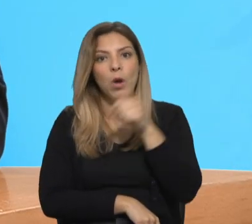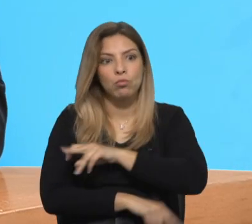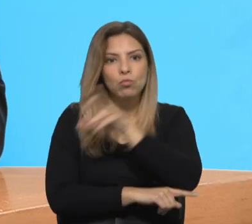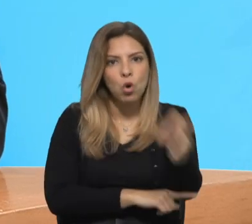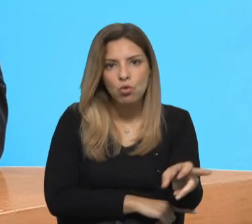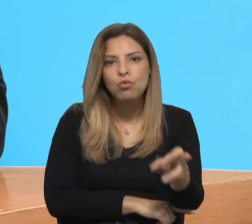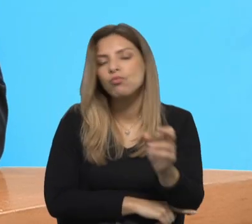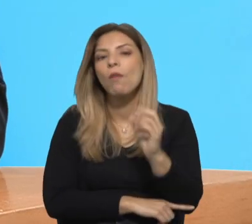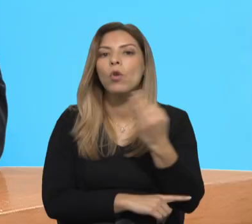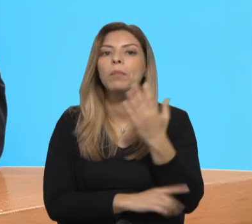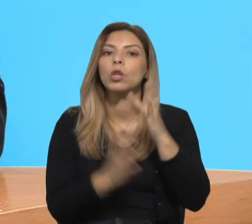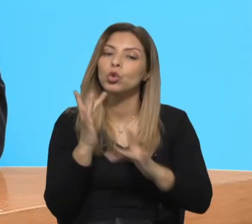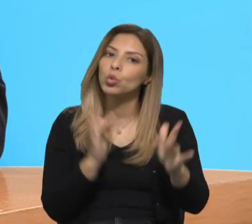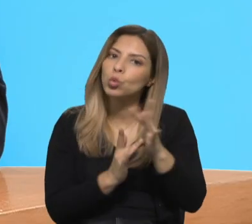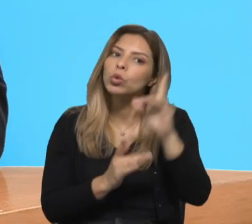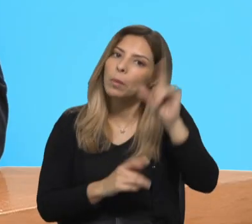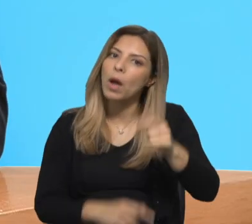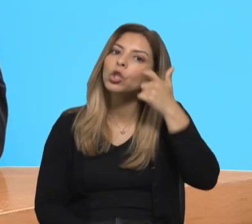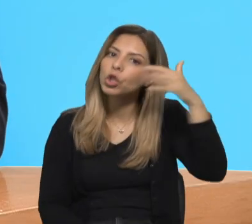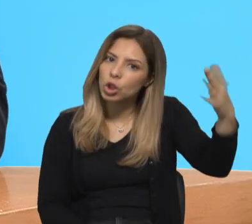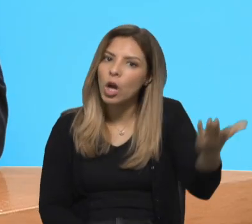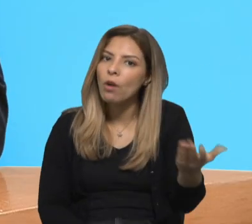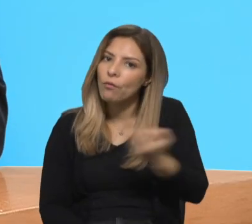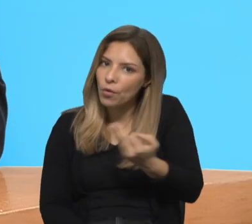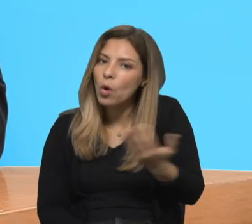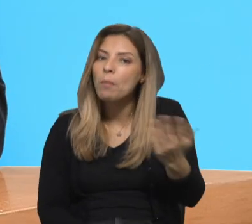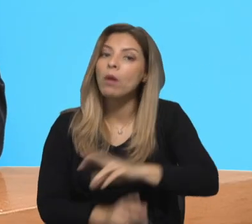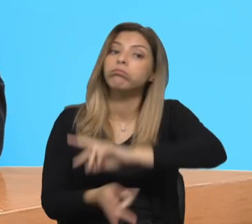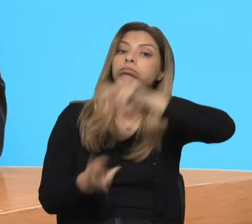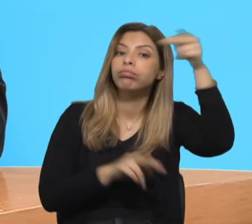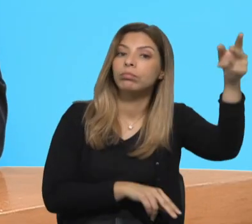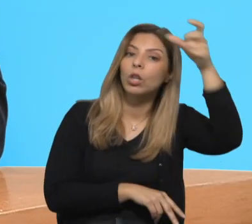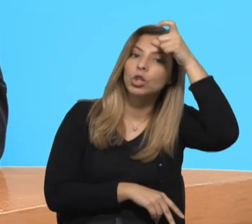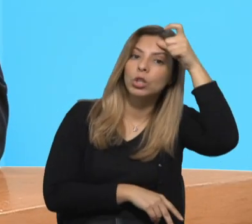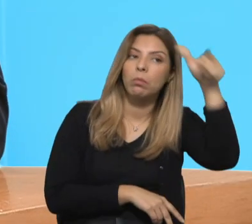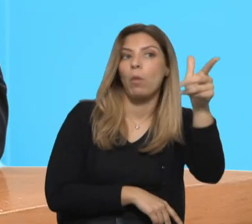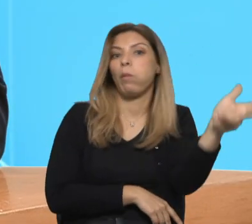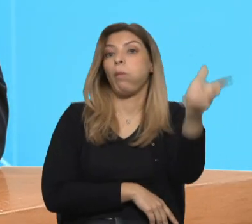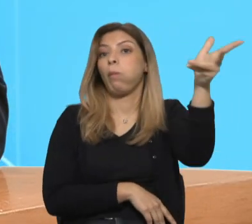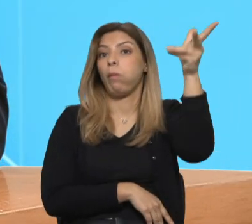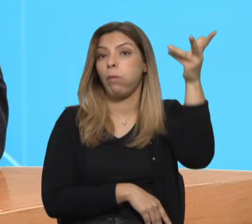próprio Cristo também foi imigrante e teve que ir para o Egito, que na altura era uma das potências